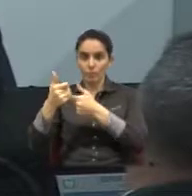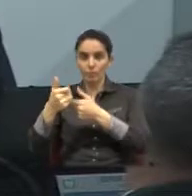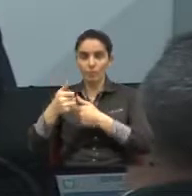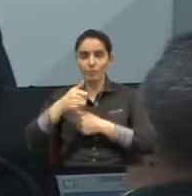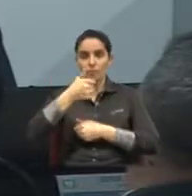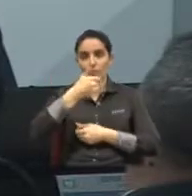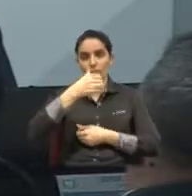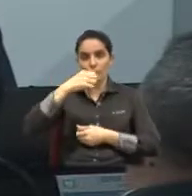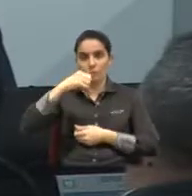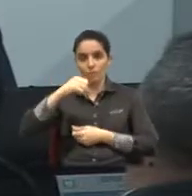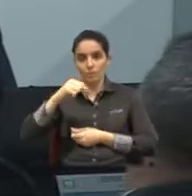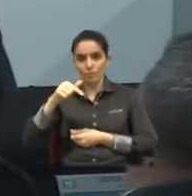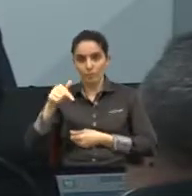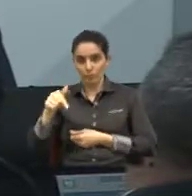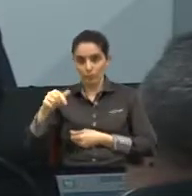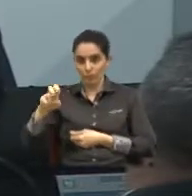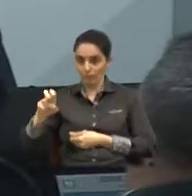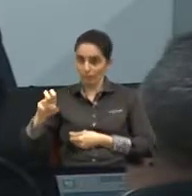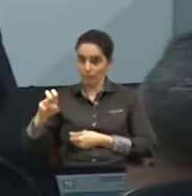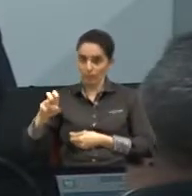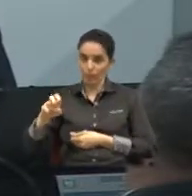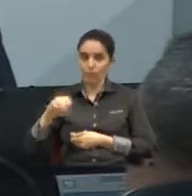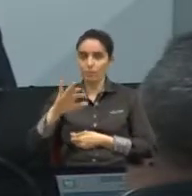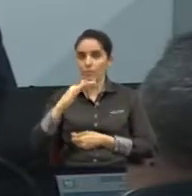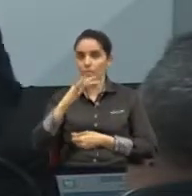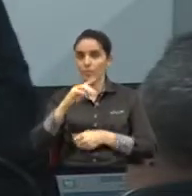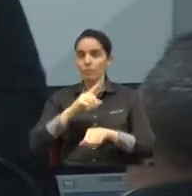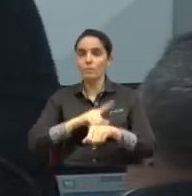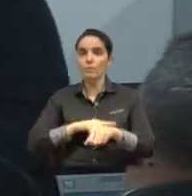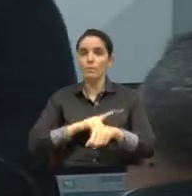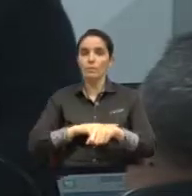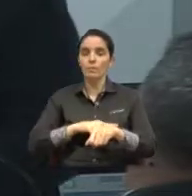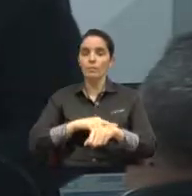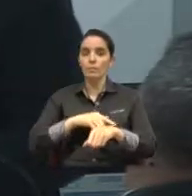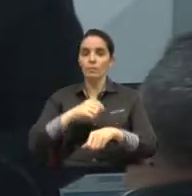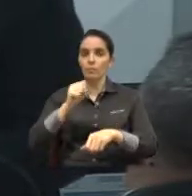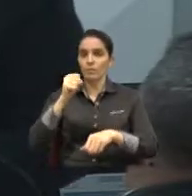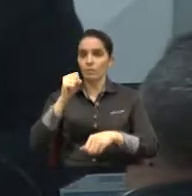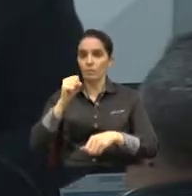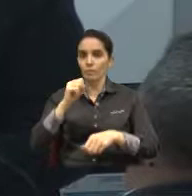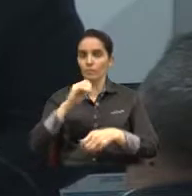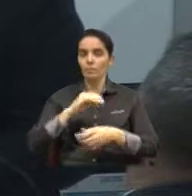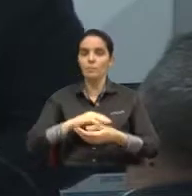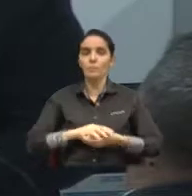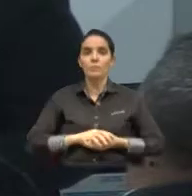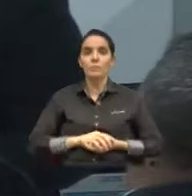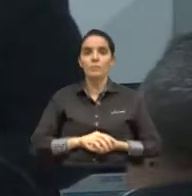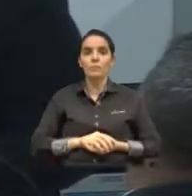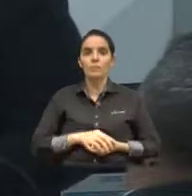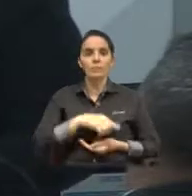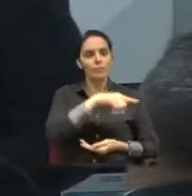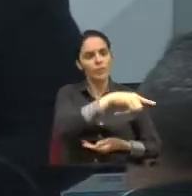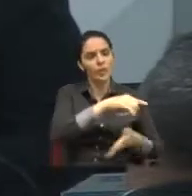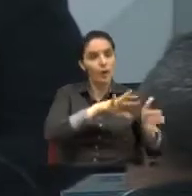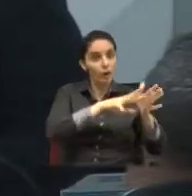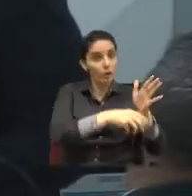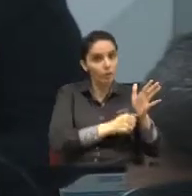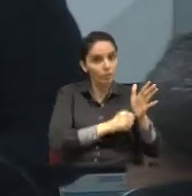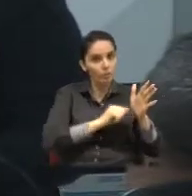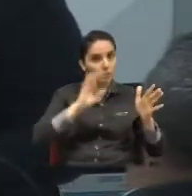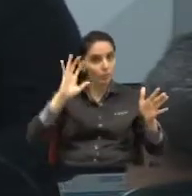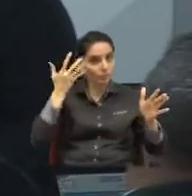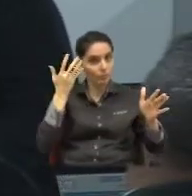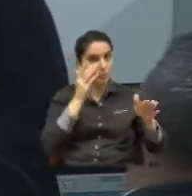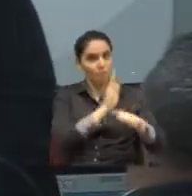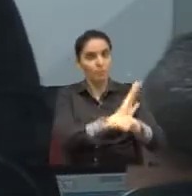1975, onde por volta das 20 horas, durante o atendimento à ocorrência de roubo em andamento no Cine Vitória, o qual o